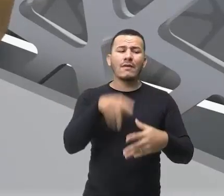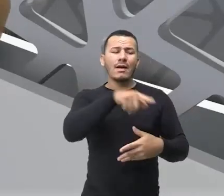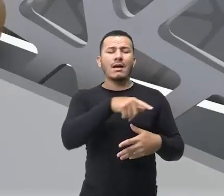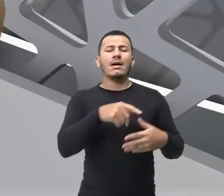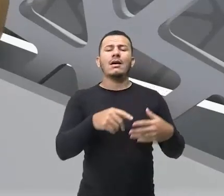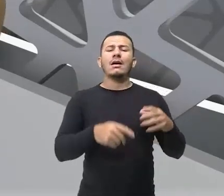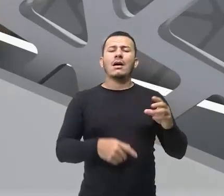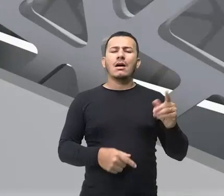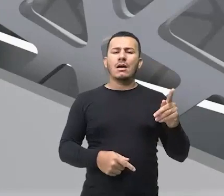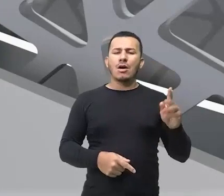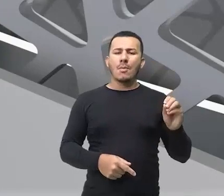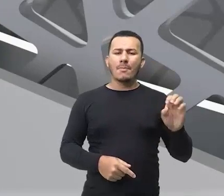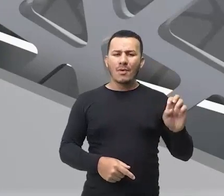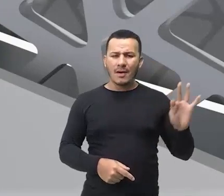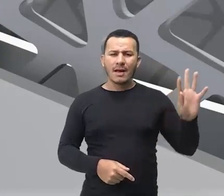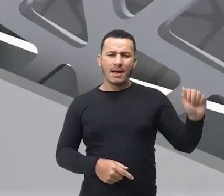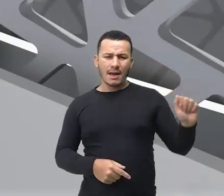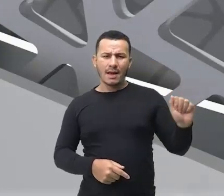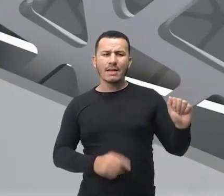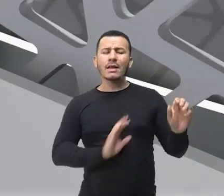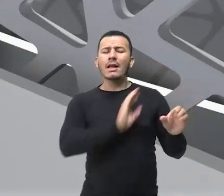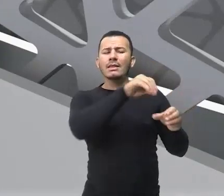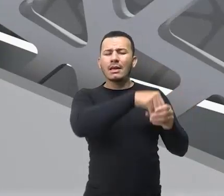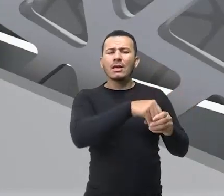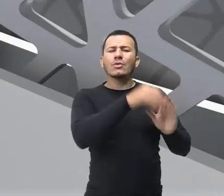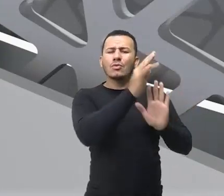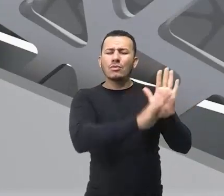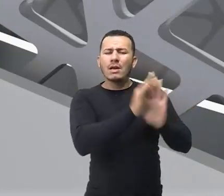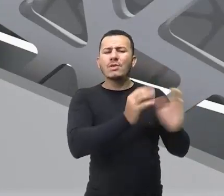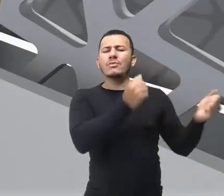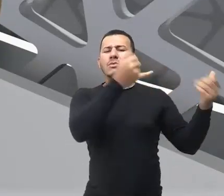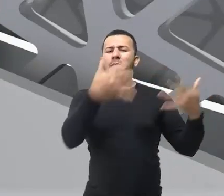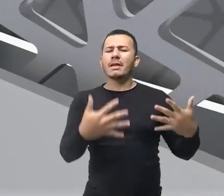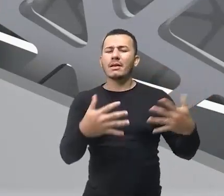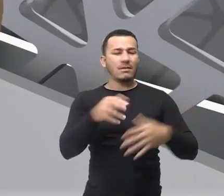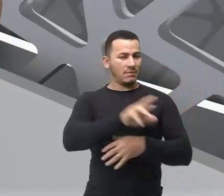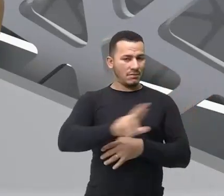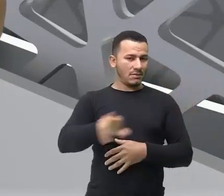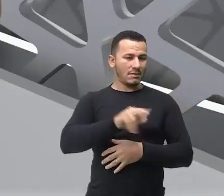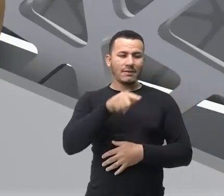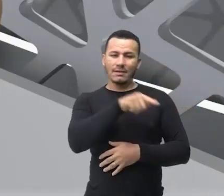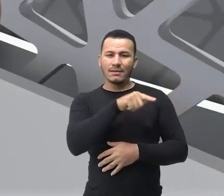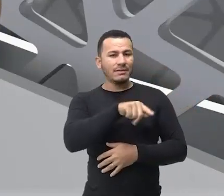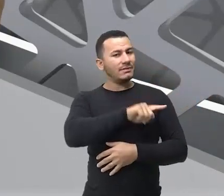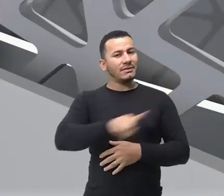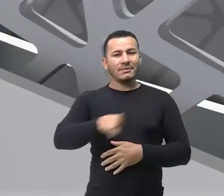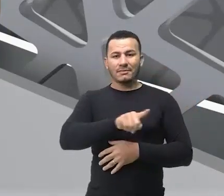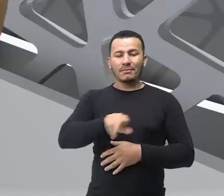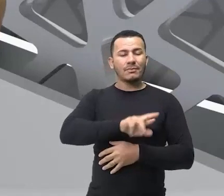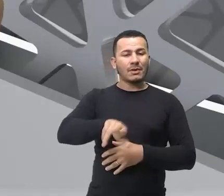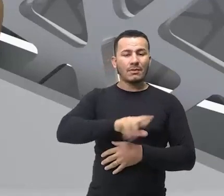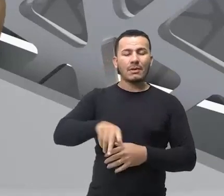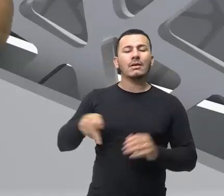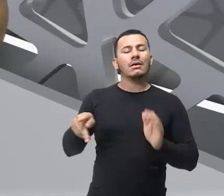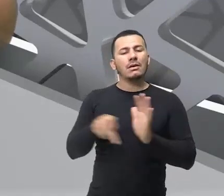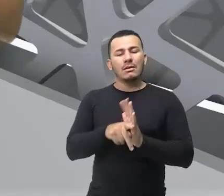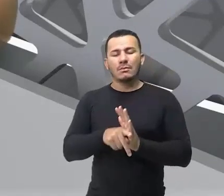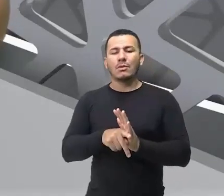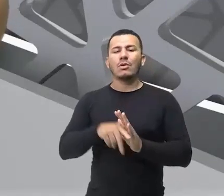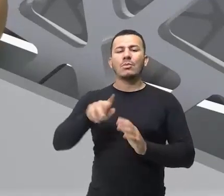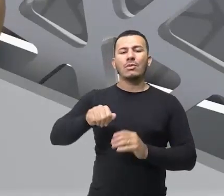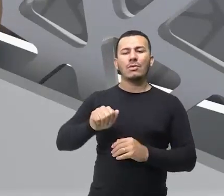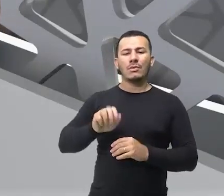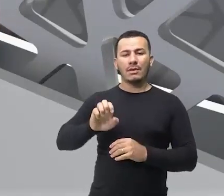o poeta fala lá no texto, lá no poema. Não é o poeta que fala no texto, não é o poeta que